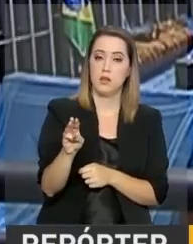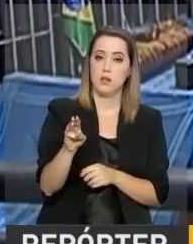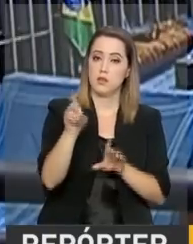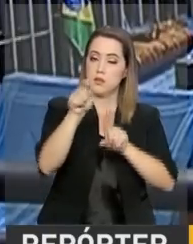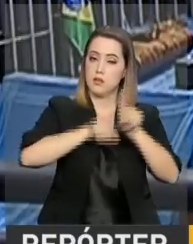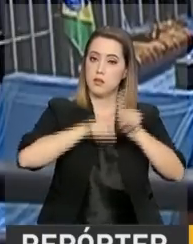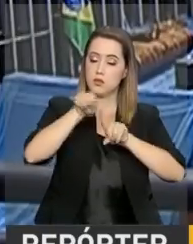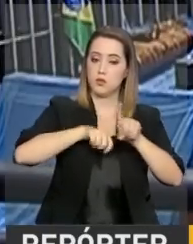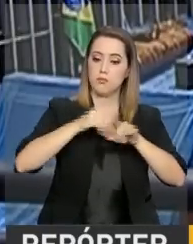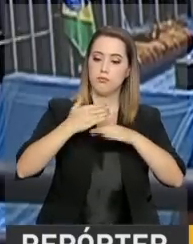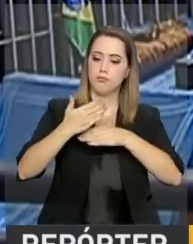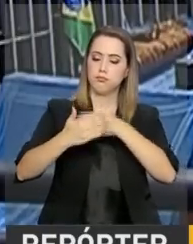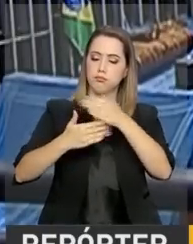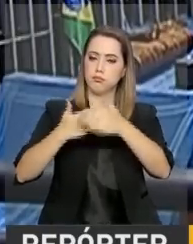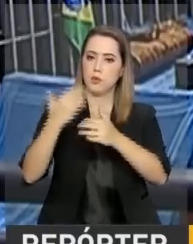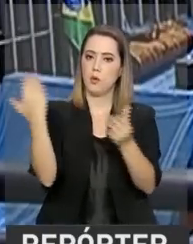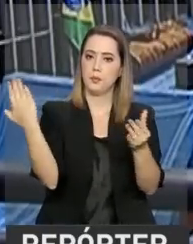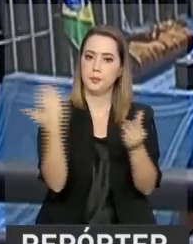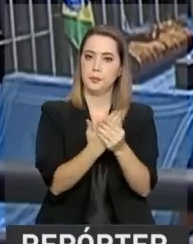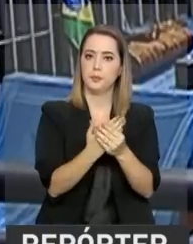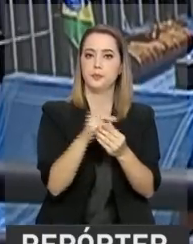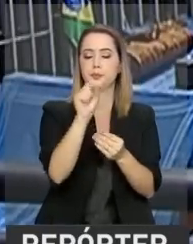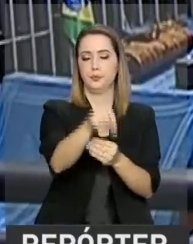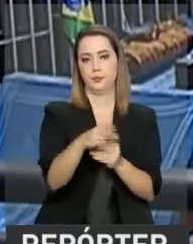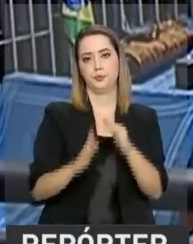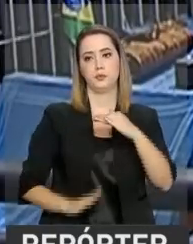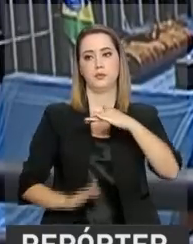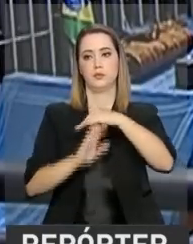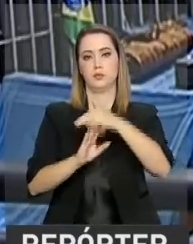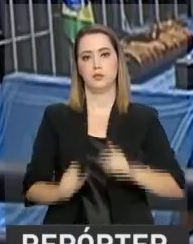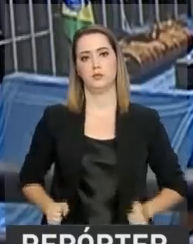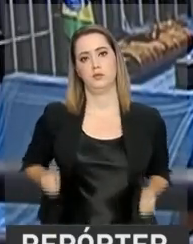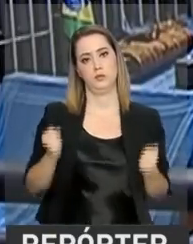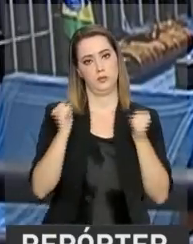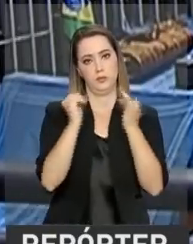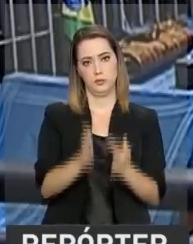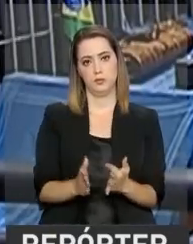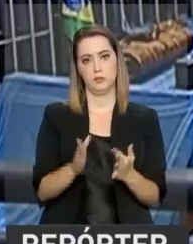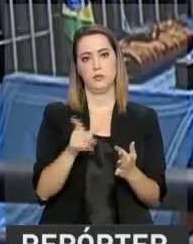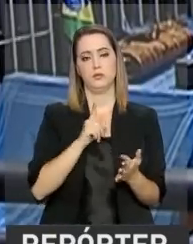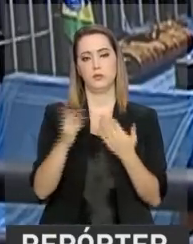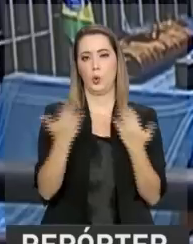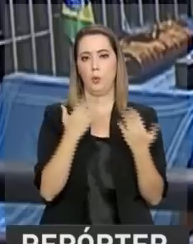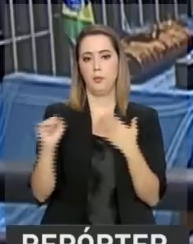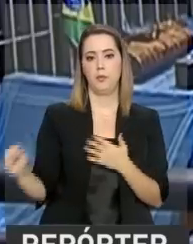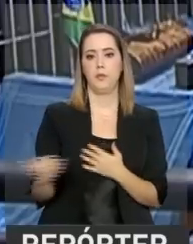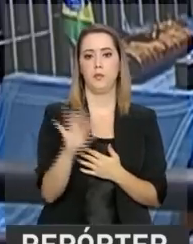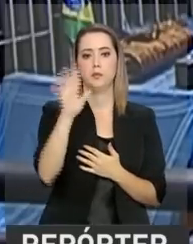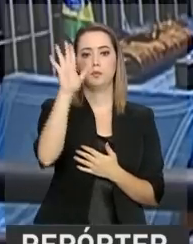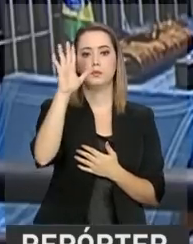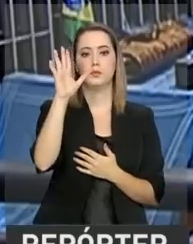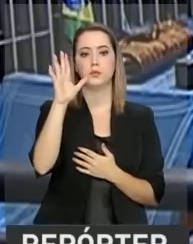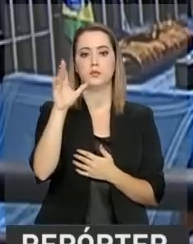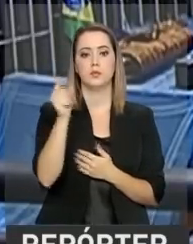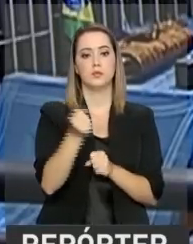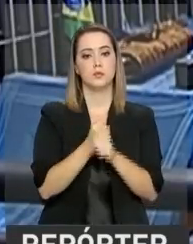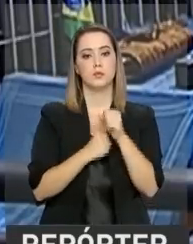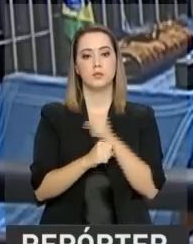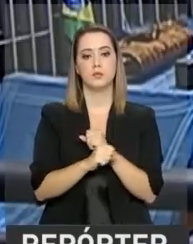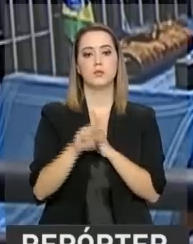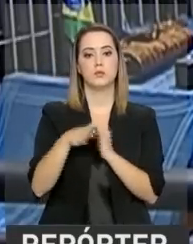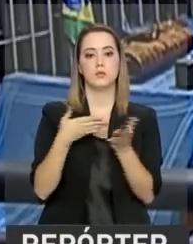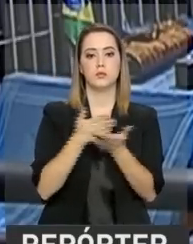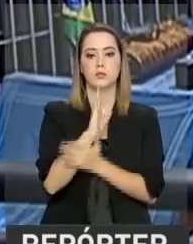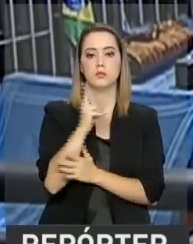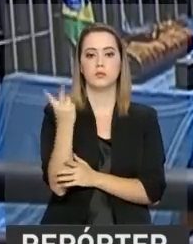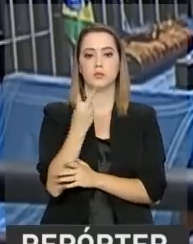Congresso Nacional, a proposta que estabelece um teto para aumento dos gastos públicos, tendo a inflação do ano anterior como referência, foi aprovada